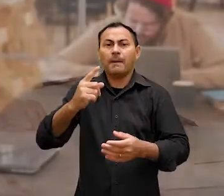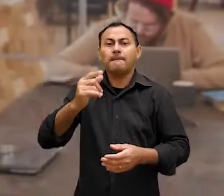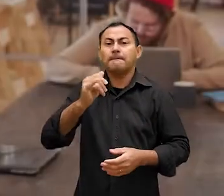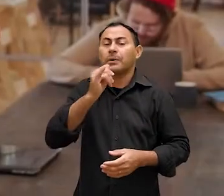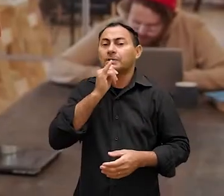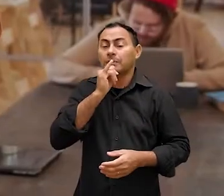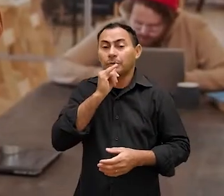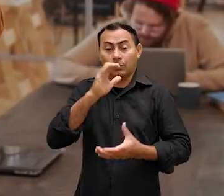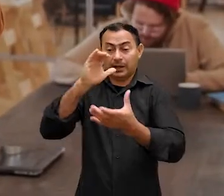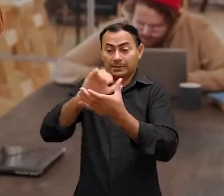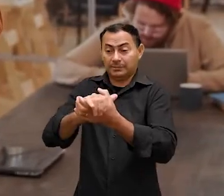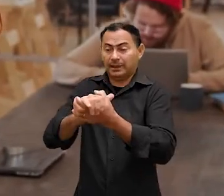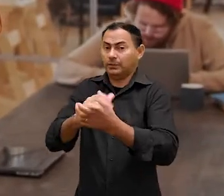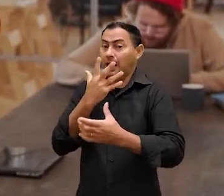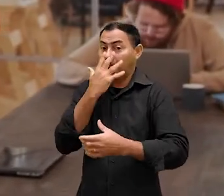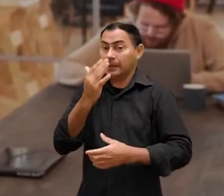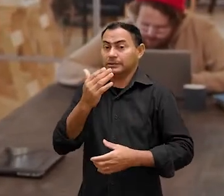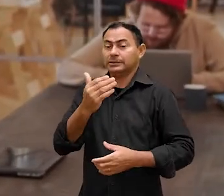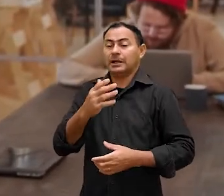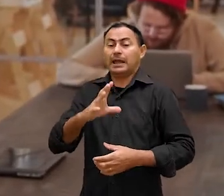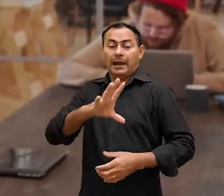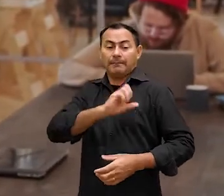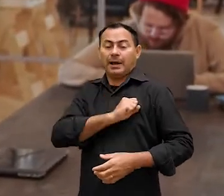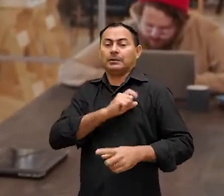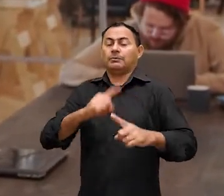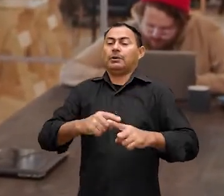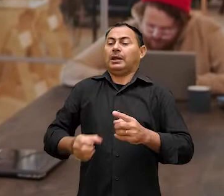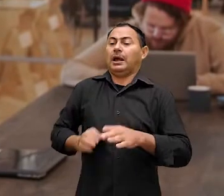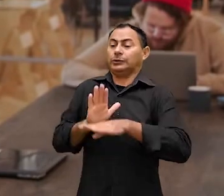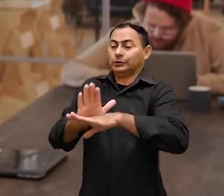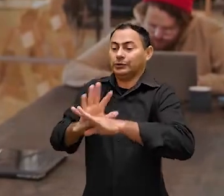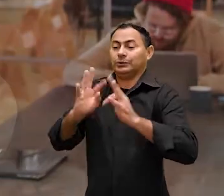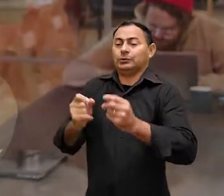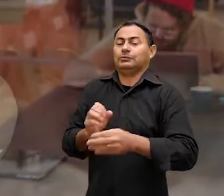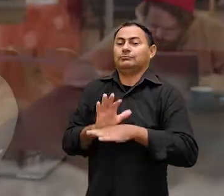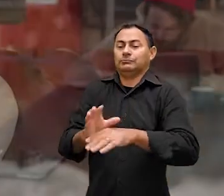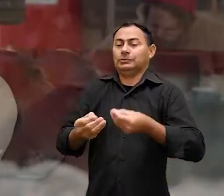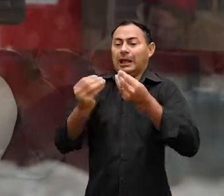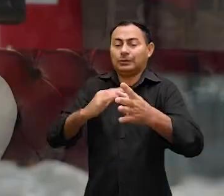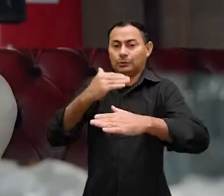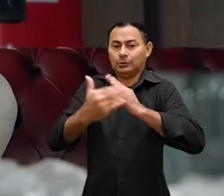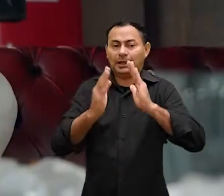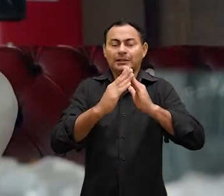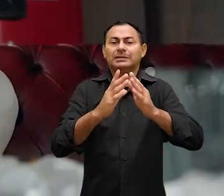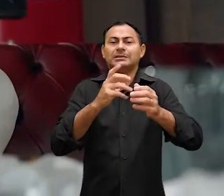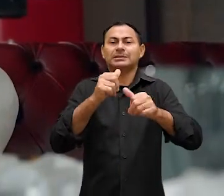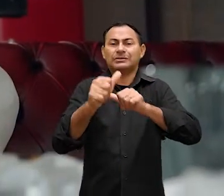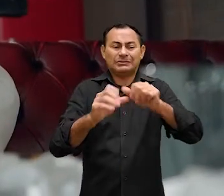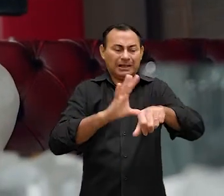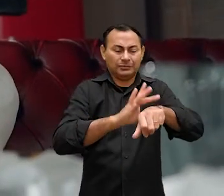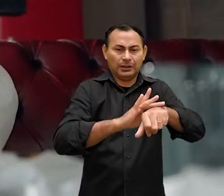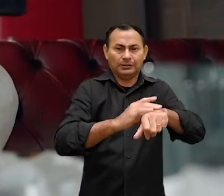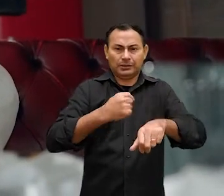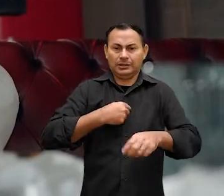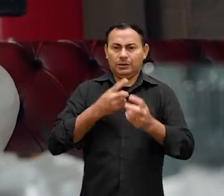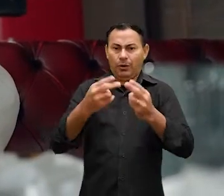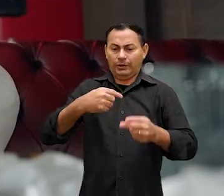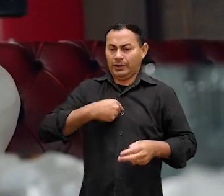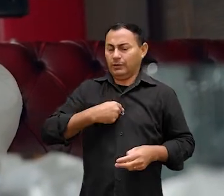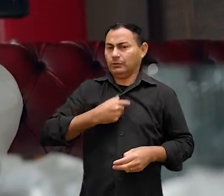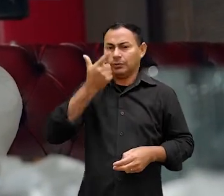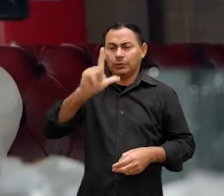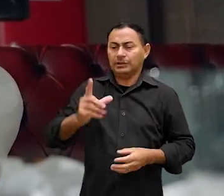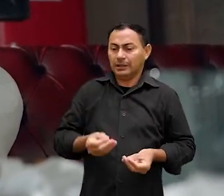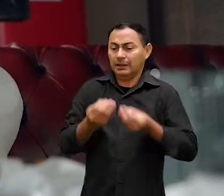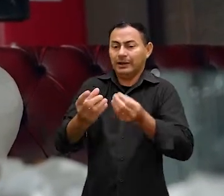em um casamento o homem ache que é amado porque é o provedor da casa. E se ele ficar doente, como eu já fiquei, e não